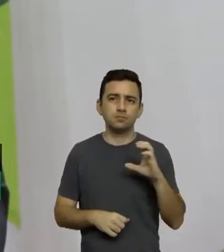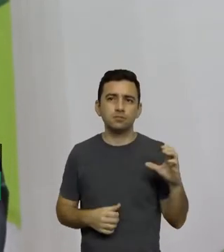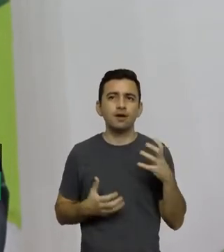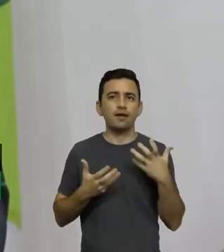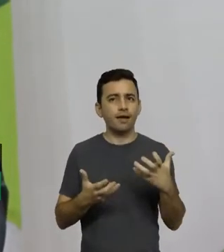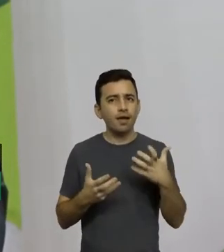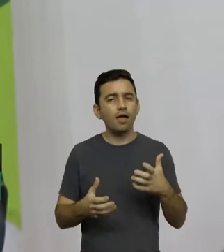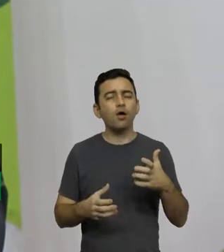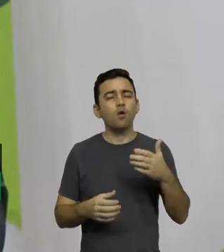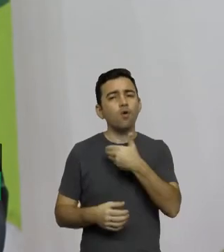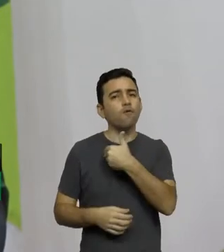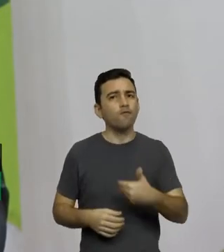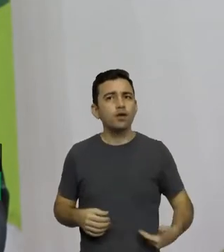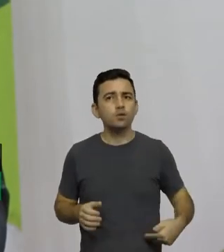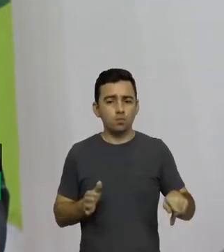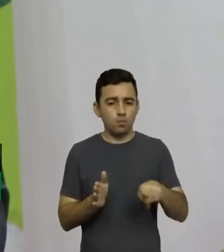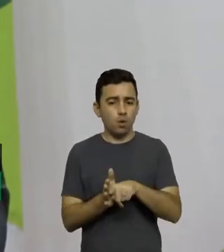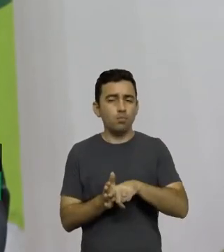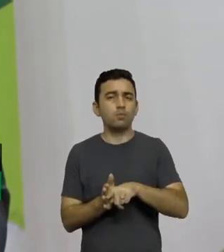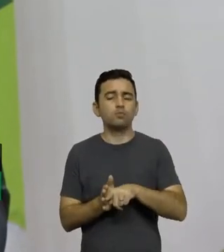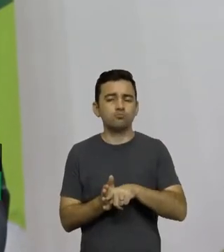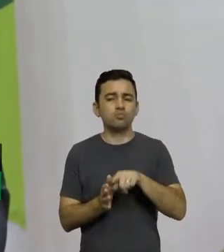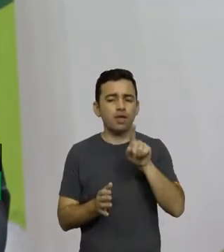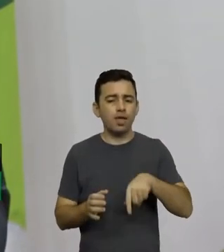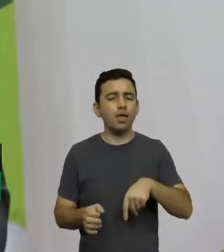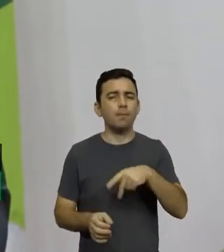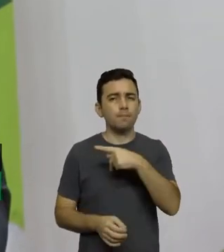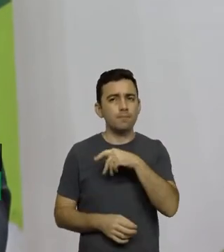um governador militar. Não esqueça disso.